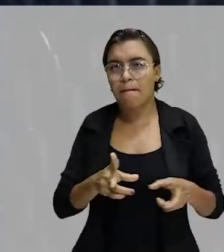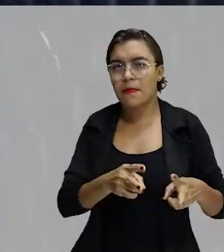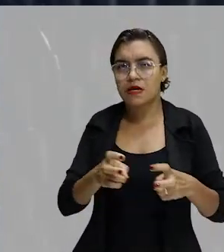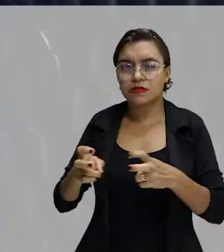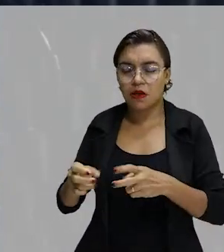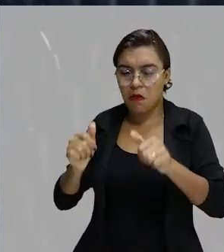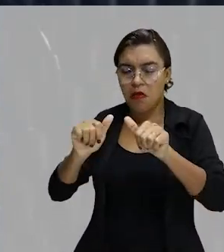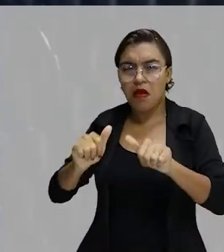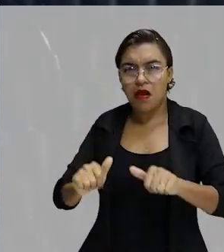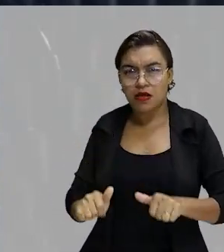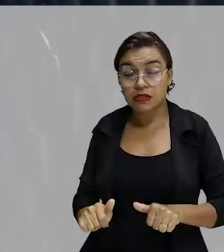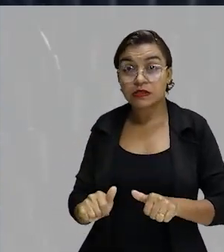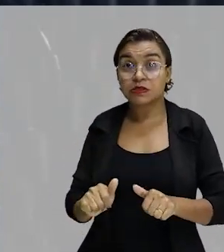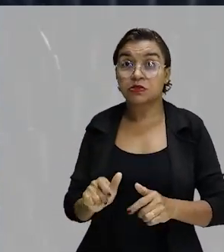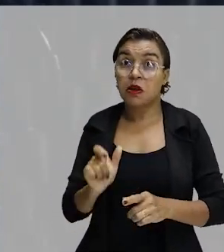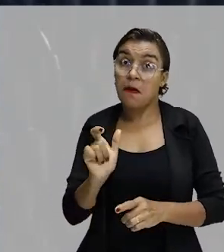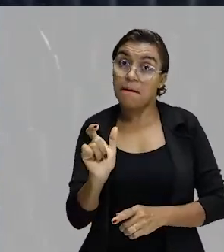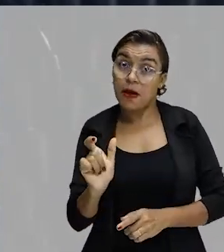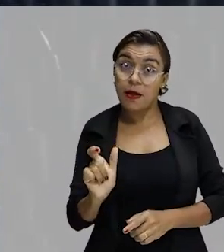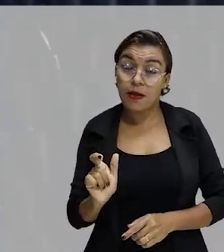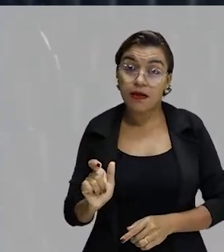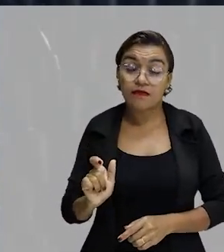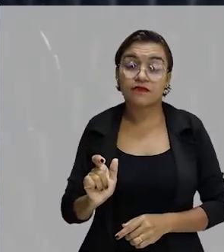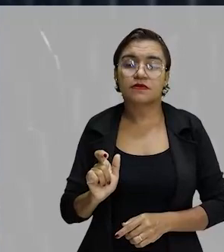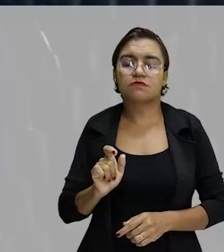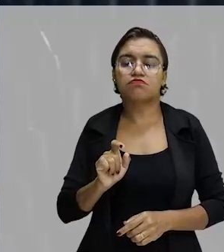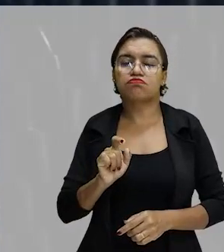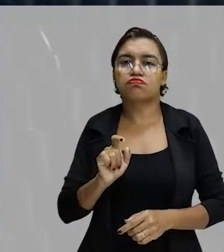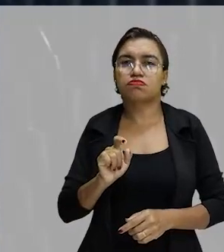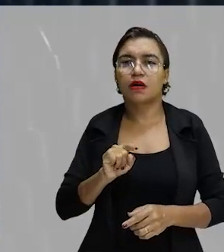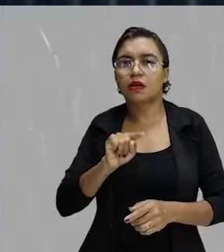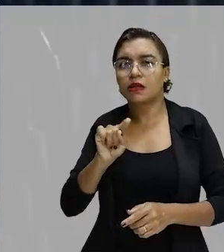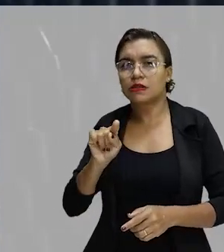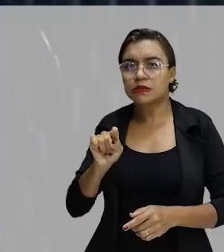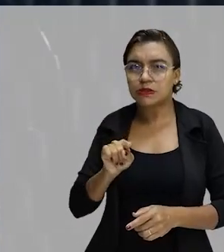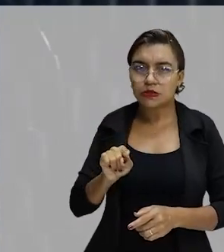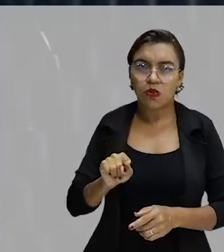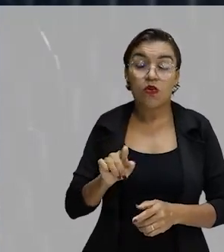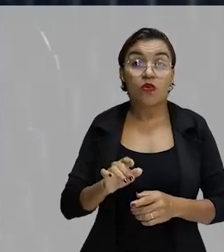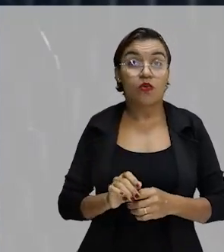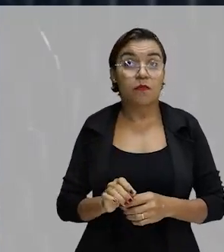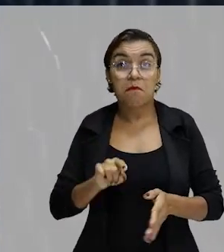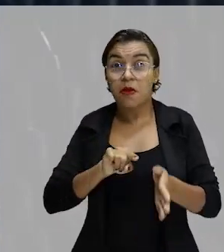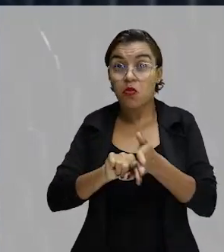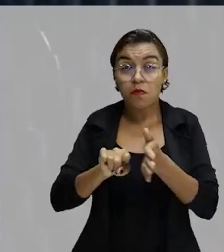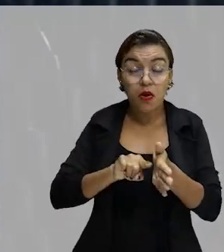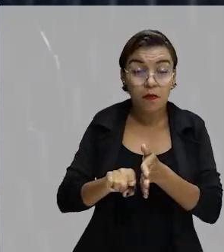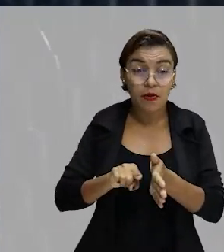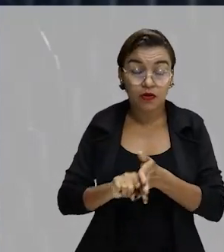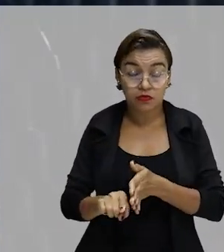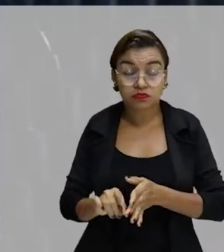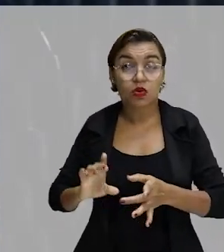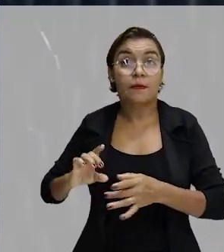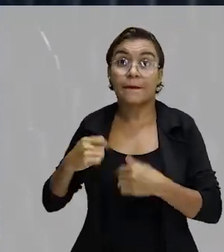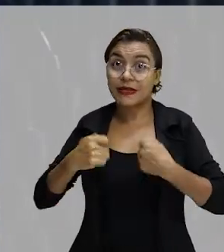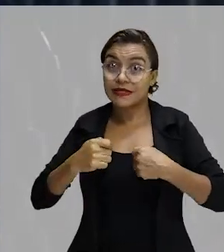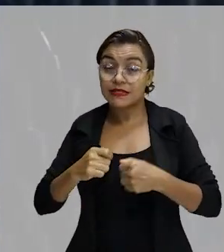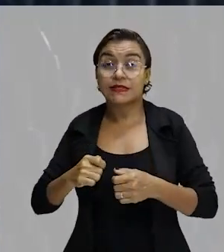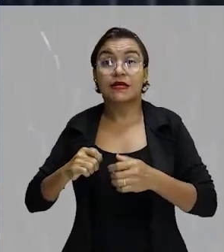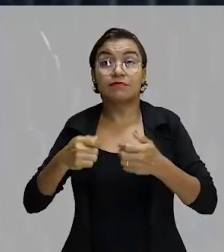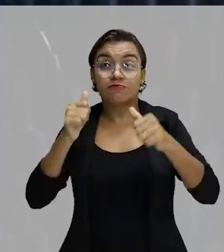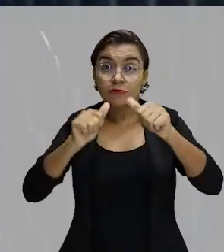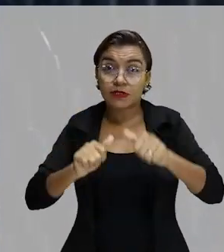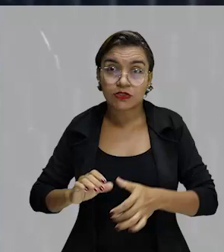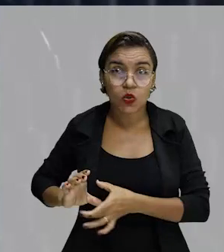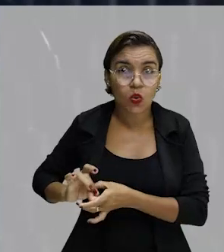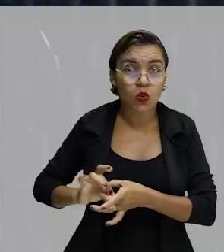essa questão das palavras interrogativas, eu sempre tenho que considerar o contexto que está sendo apresentado, o